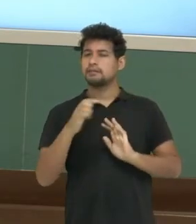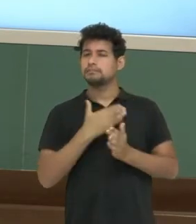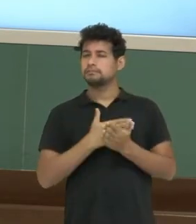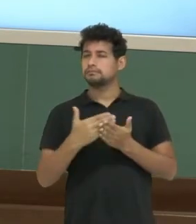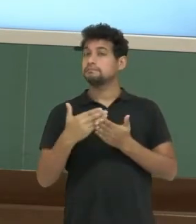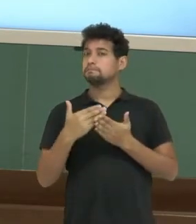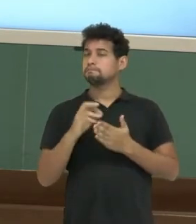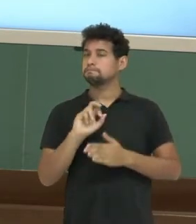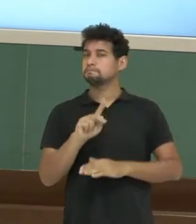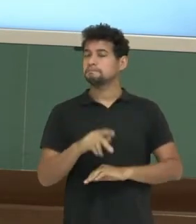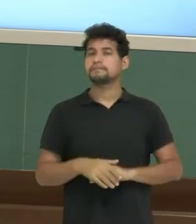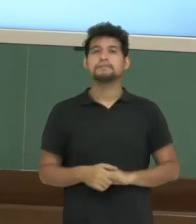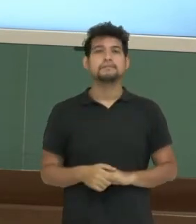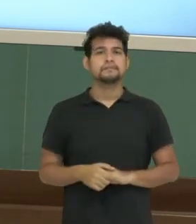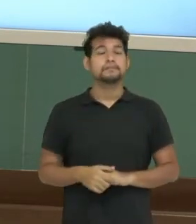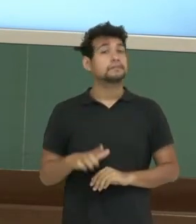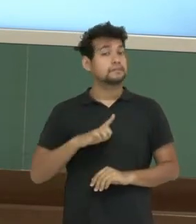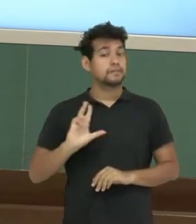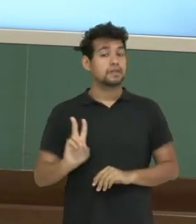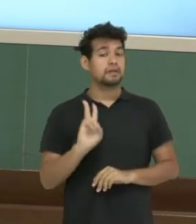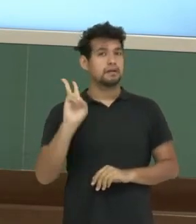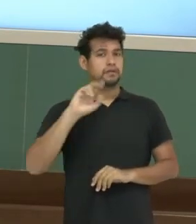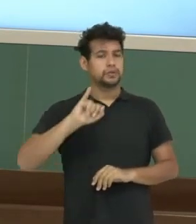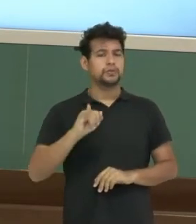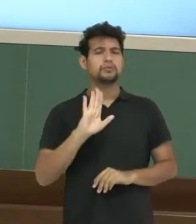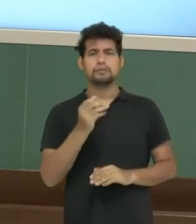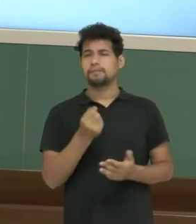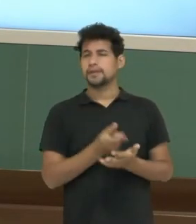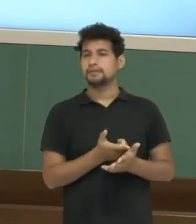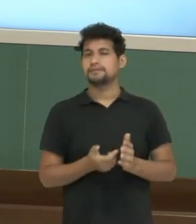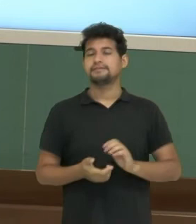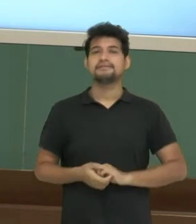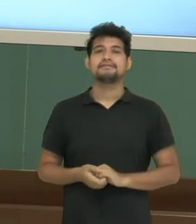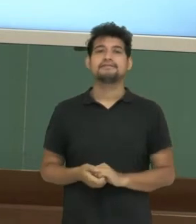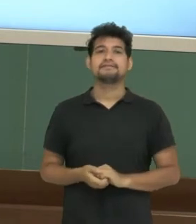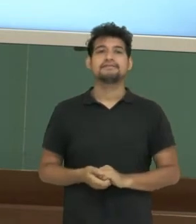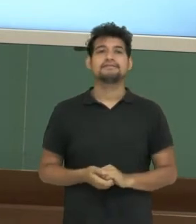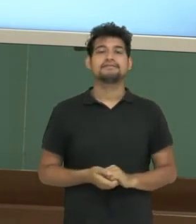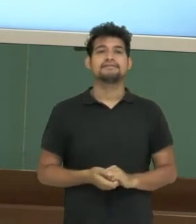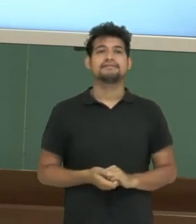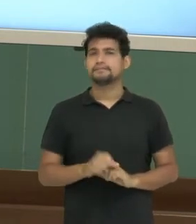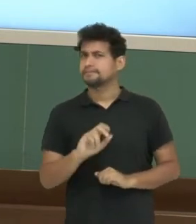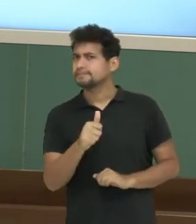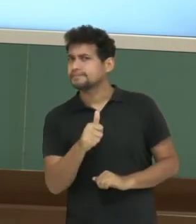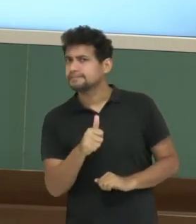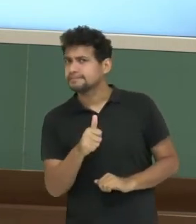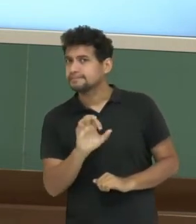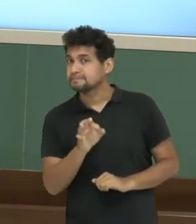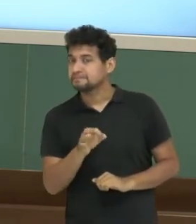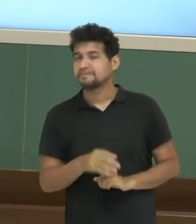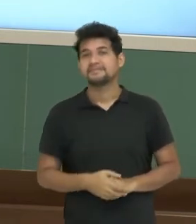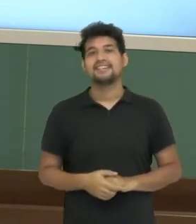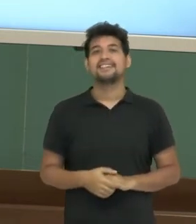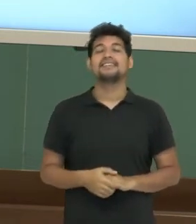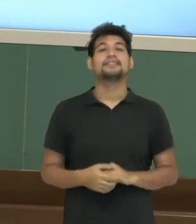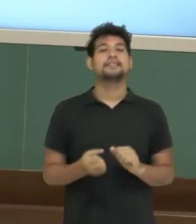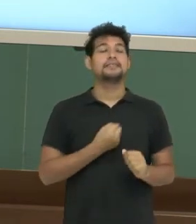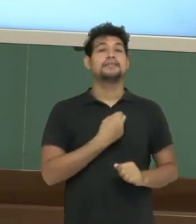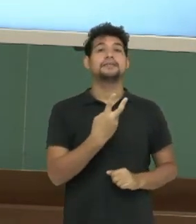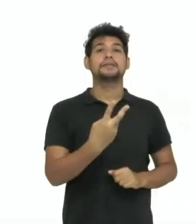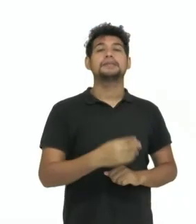comecinho, tá bom? E você tem o valor do juro que foi pago ali. Ok? Ok? Então, tá bom.